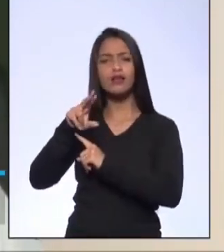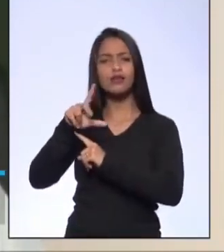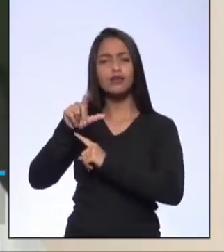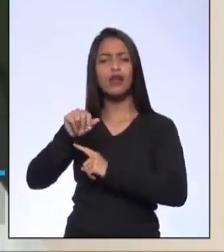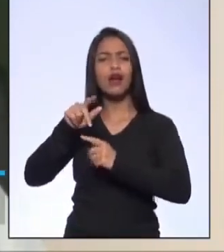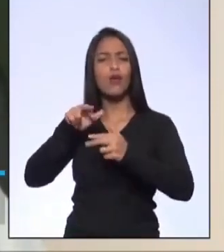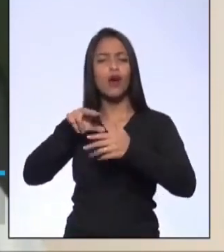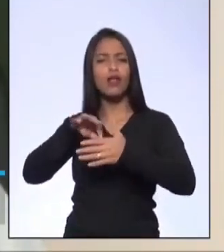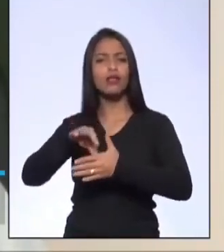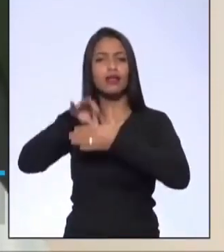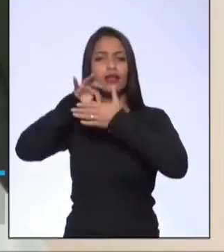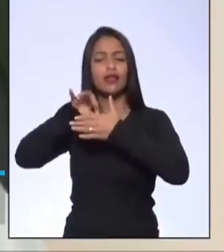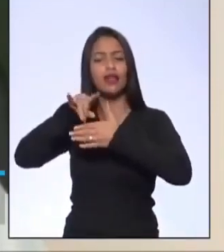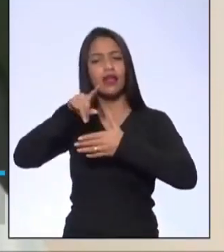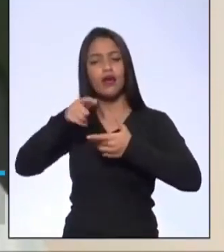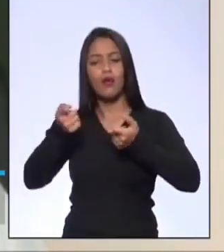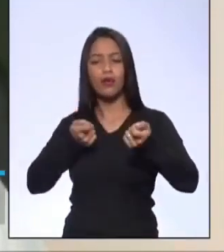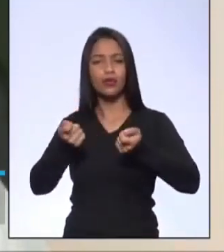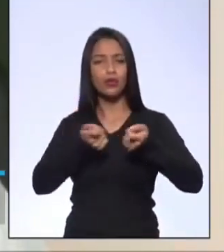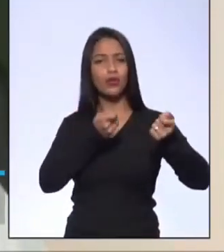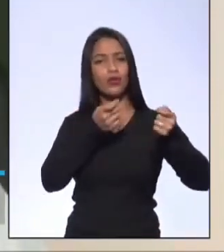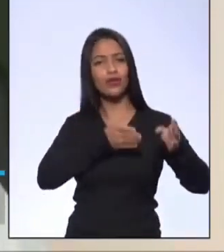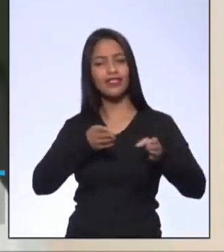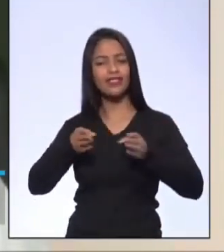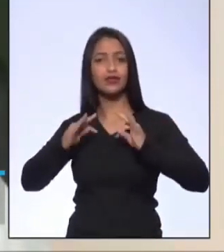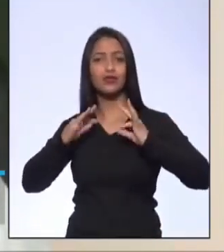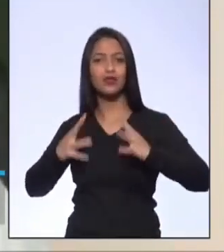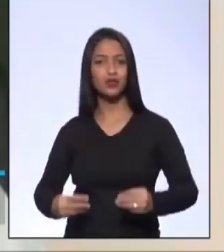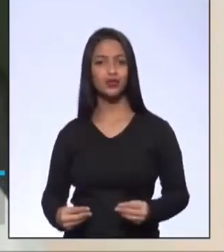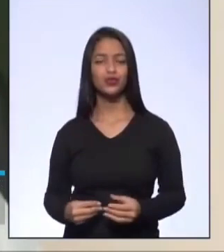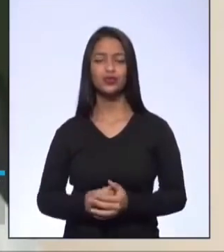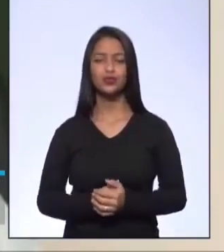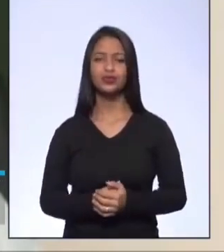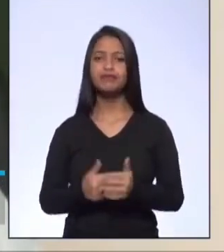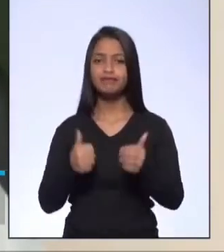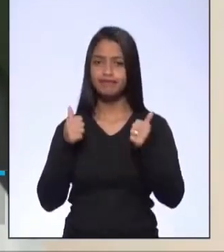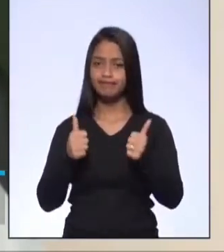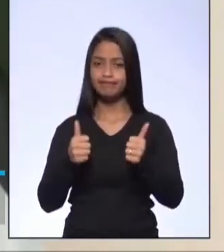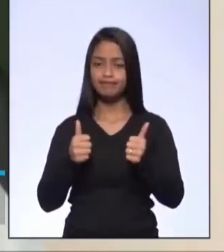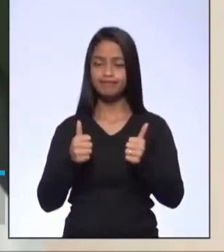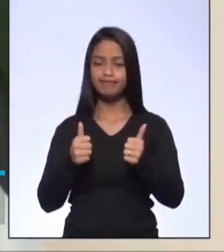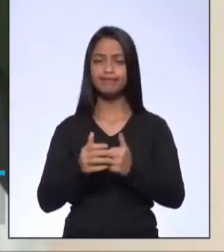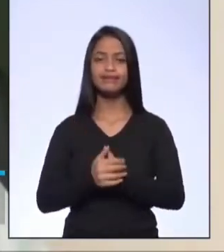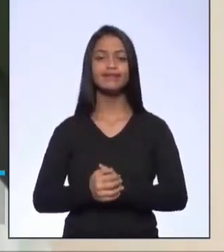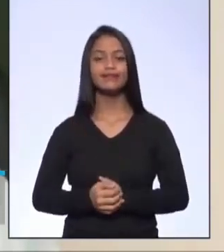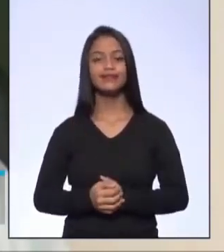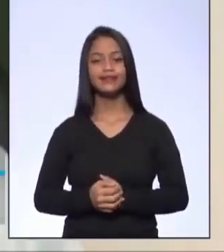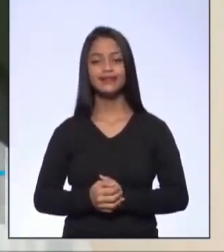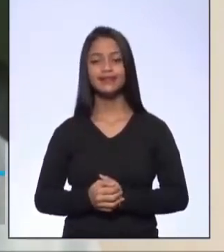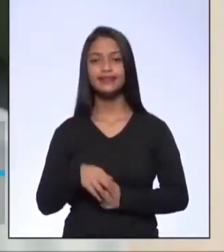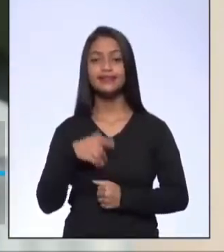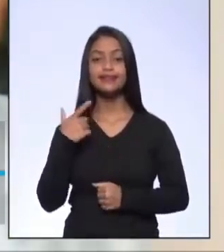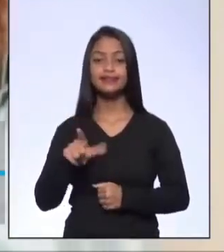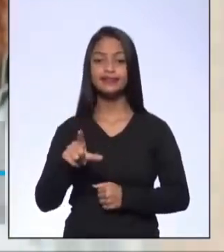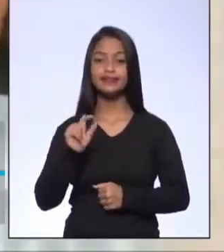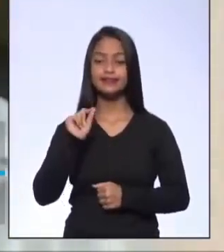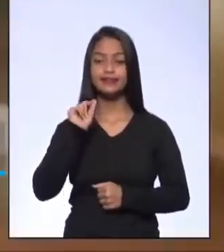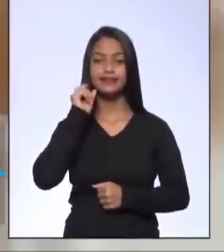vai organizar as outras glândulas. Tudo bem? Aí